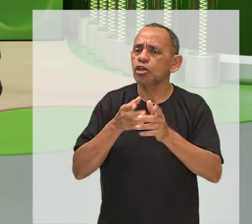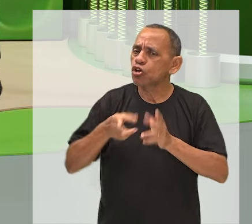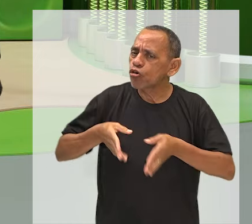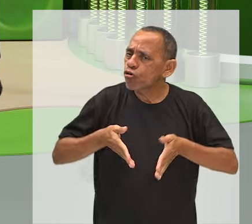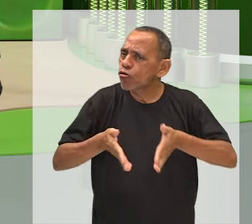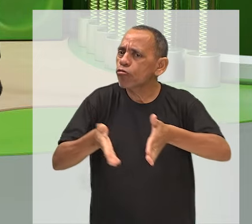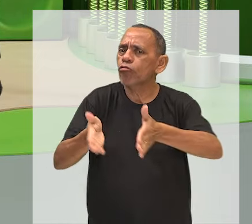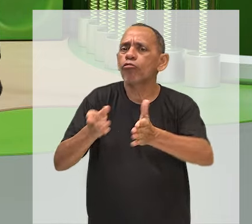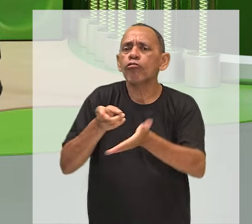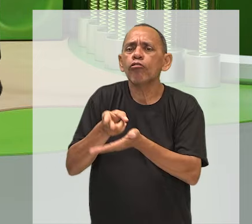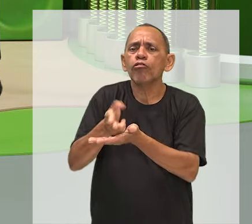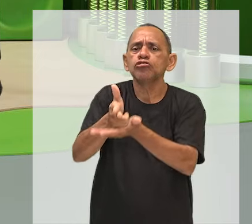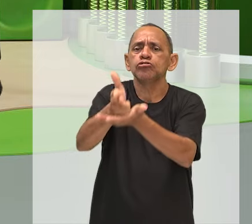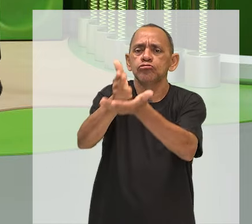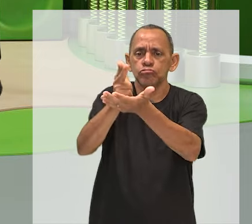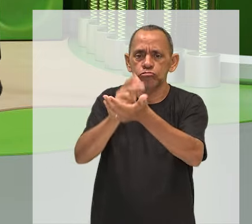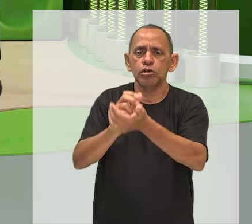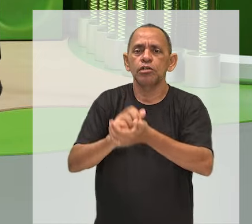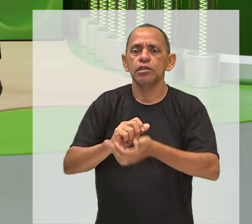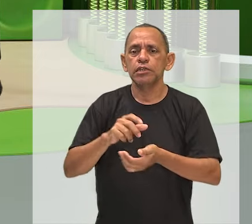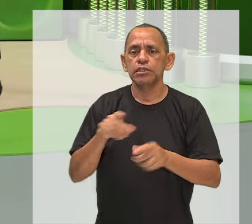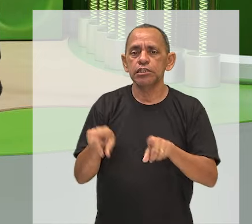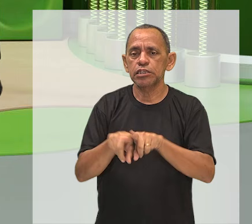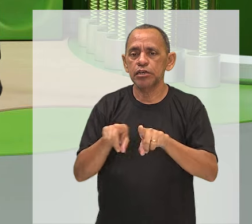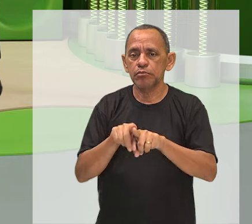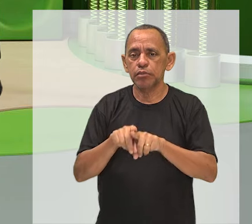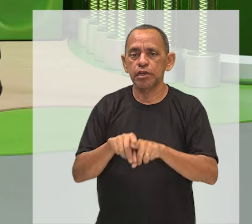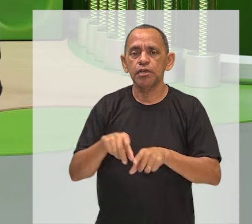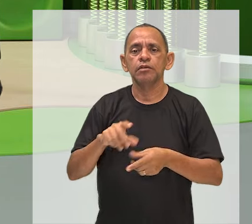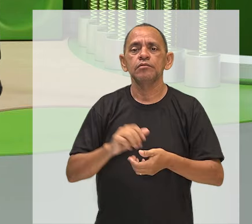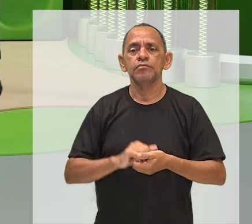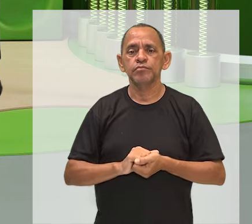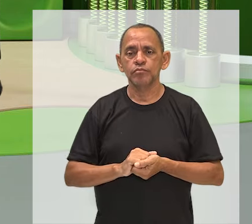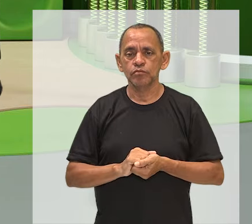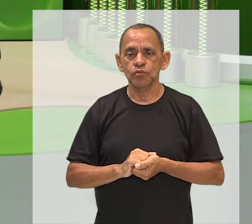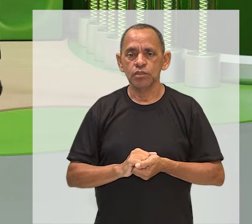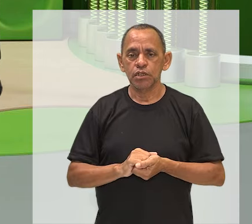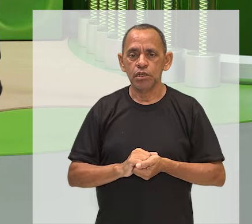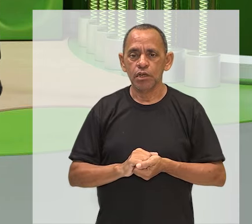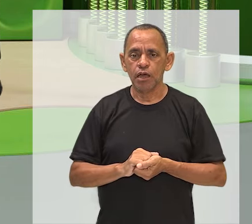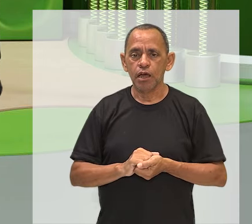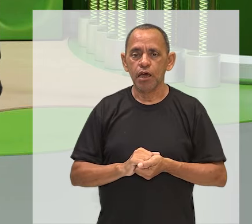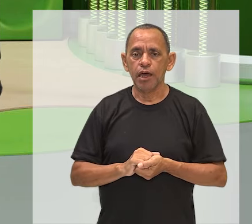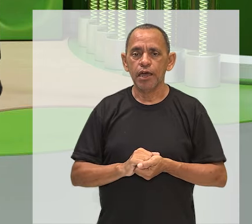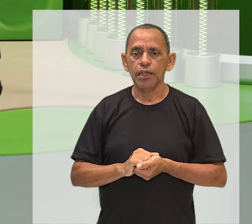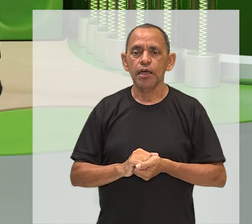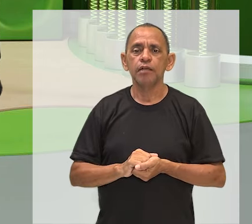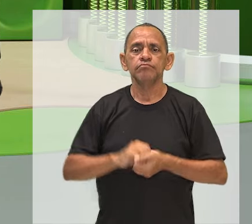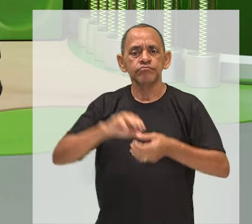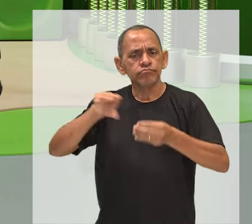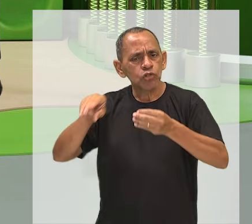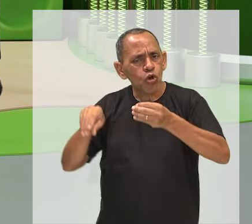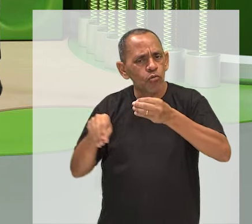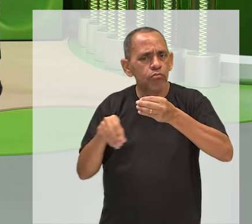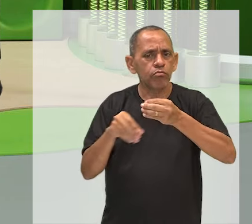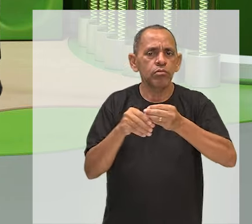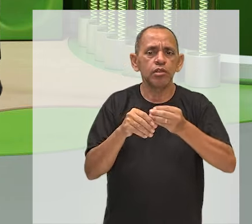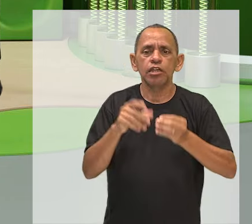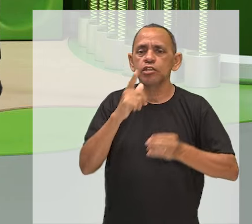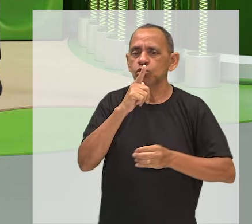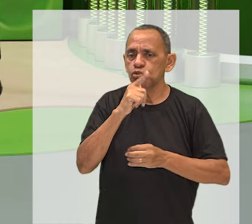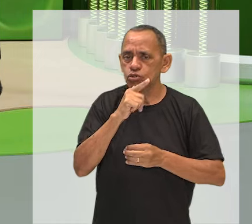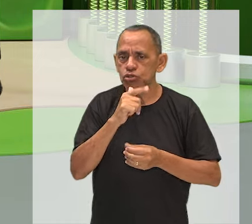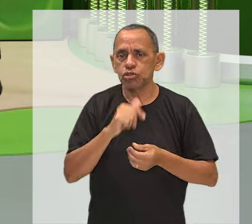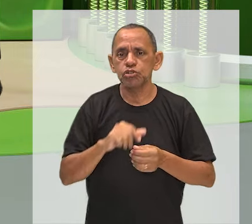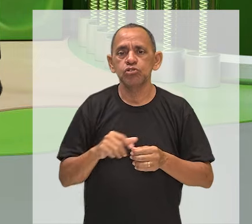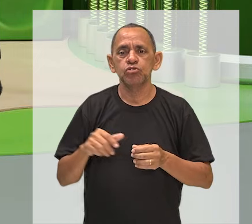Então, consequentemente, ela vai também derramar essas chuvas nas áreas ali da região sul, no sudeste, centro-oeste do nosso